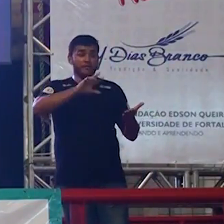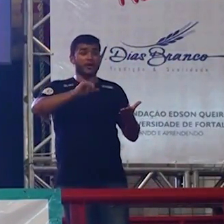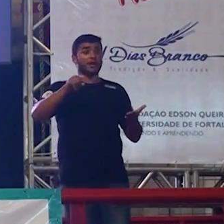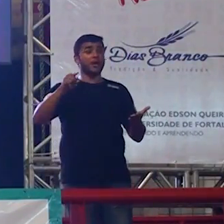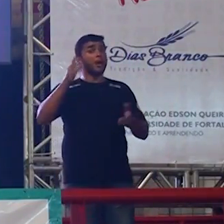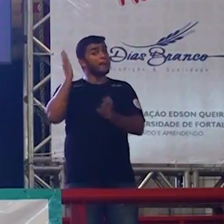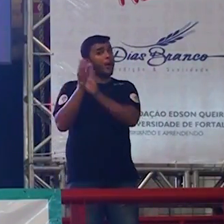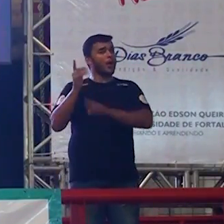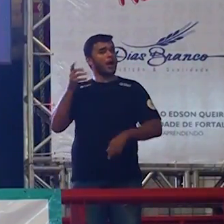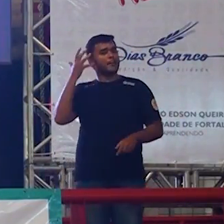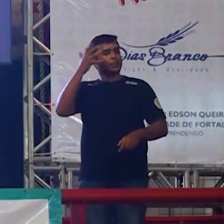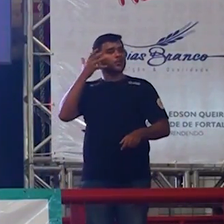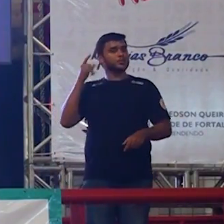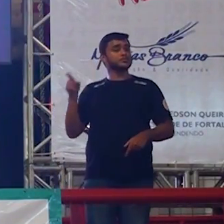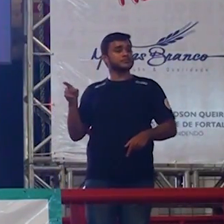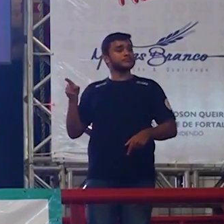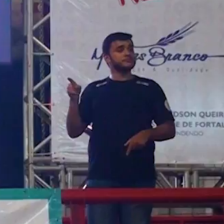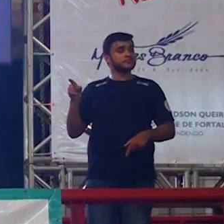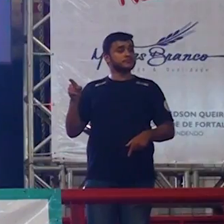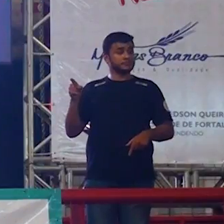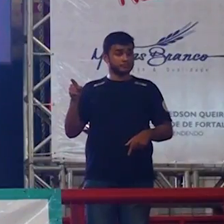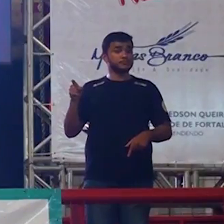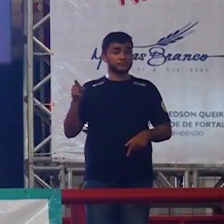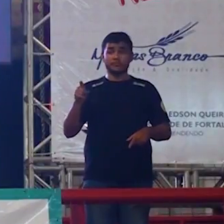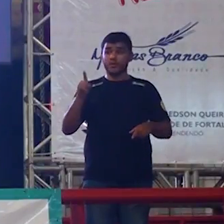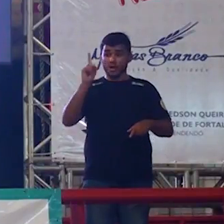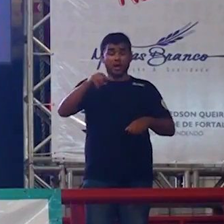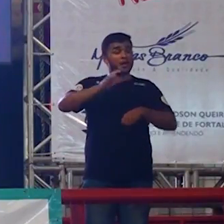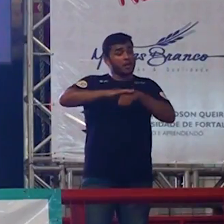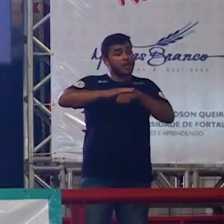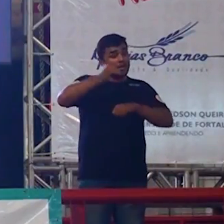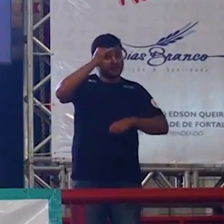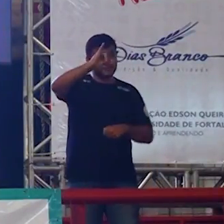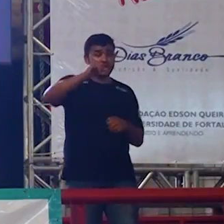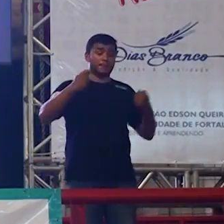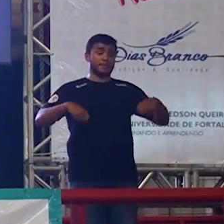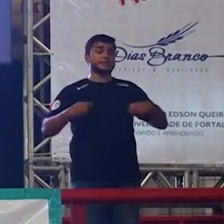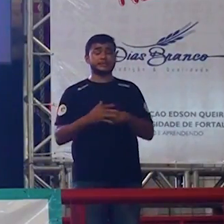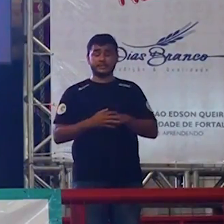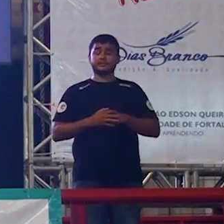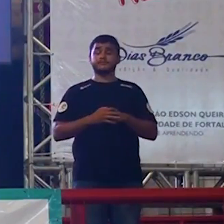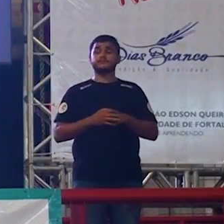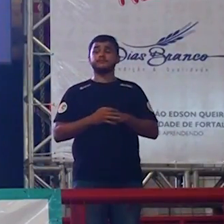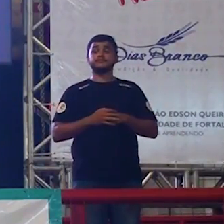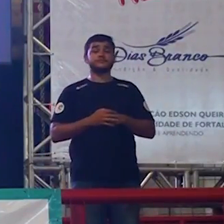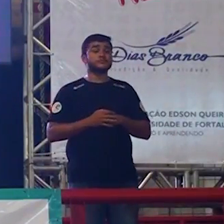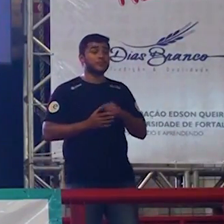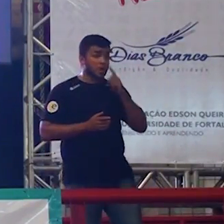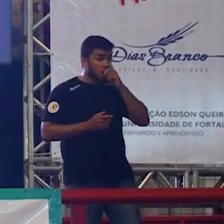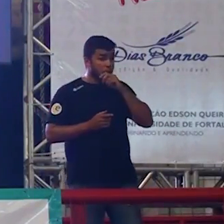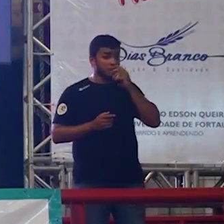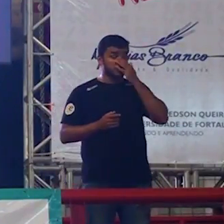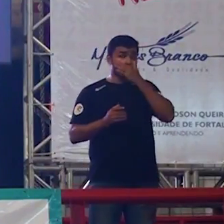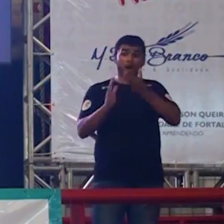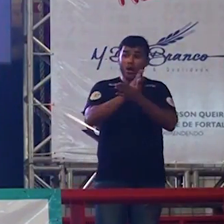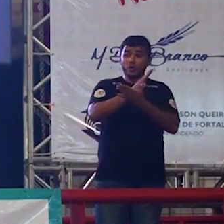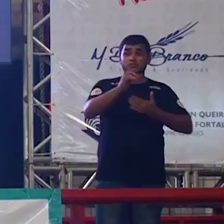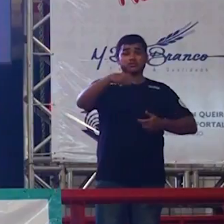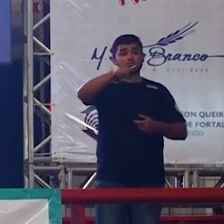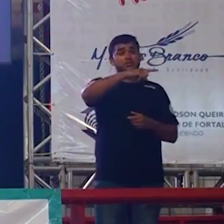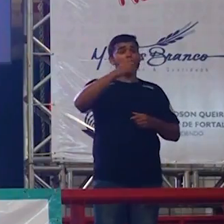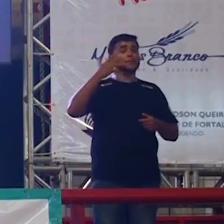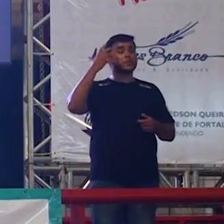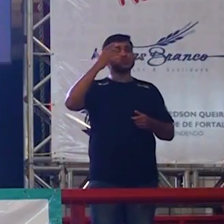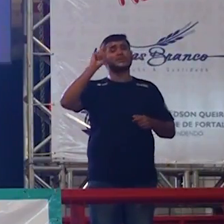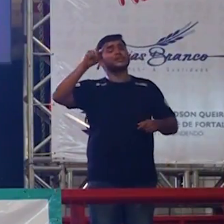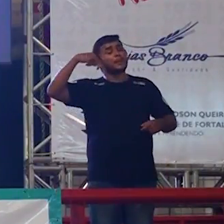a música do Safadão você sabe cantar todinha, né? Então não dá. A música você quer escutar, escute